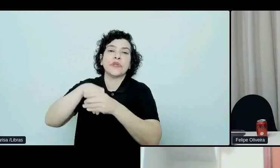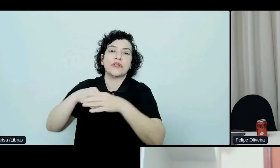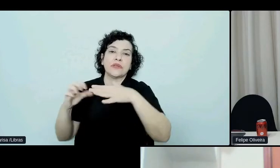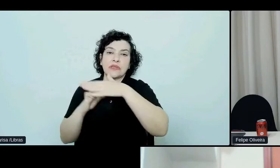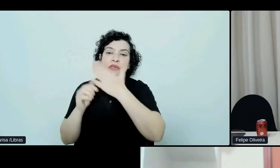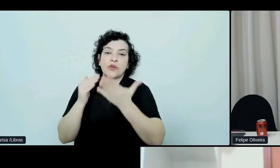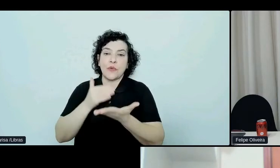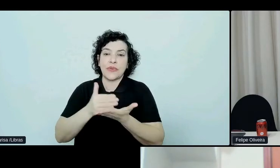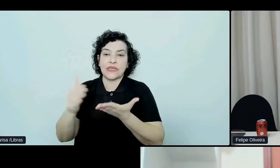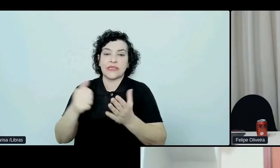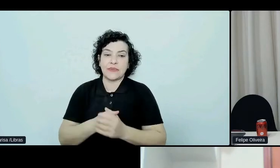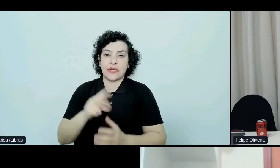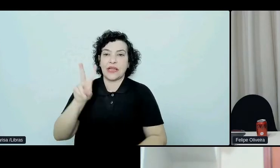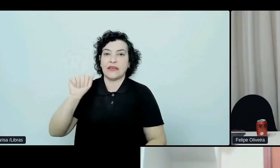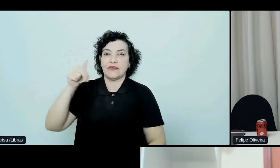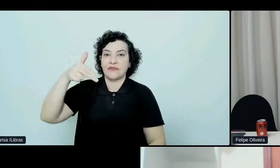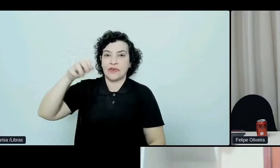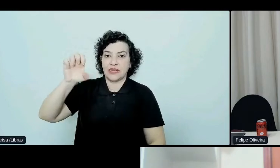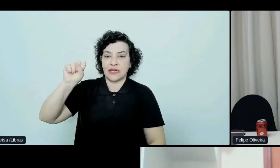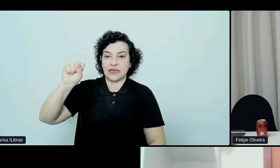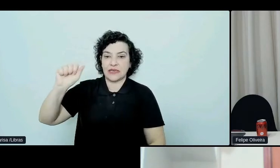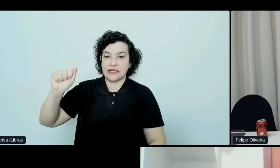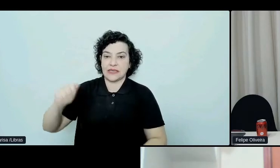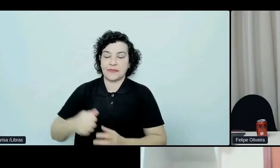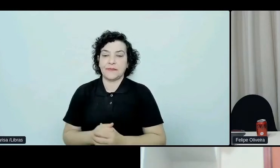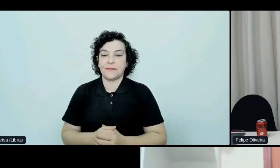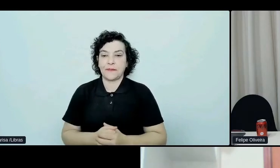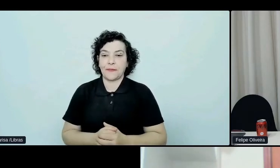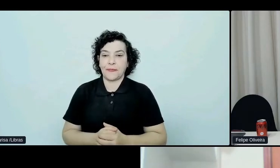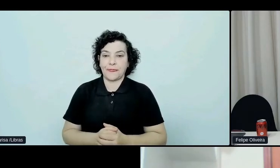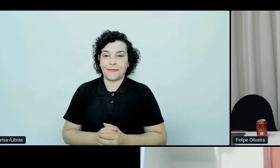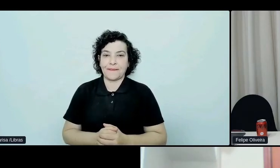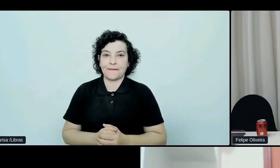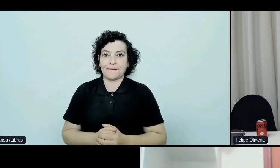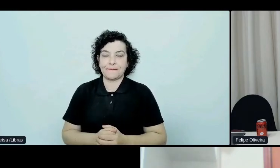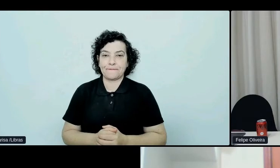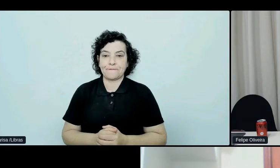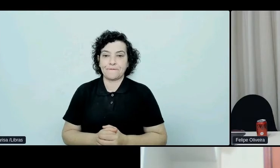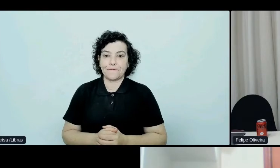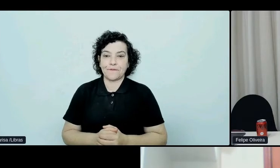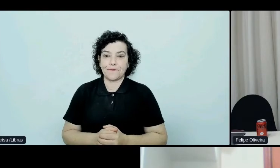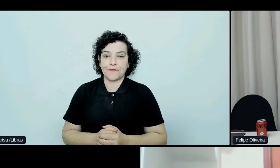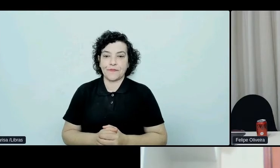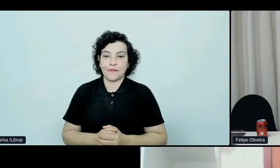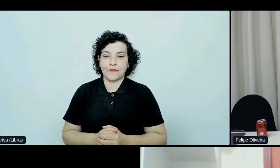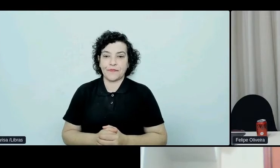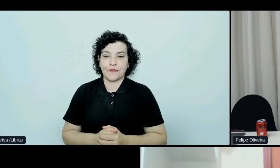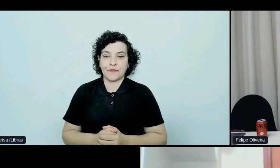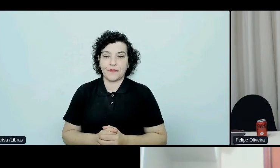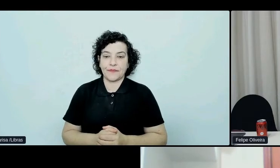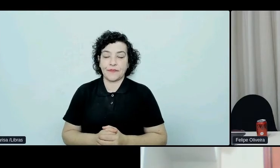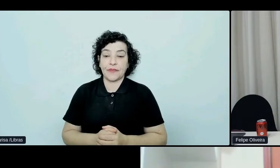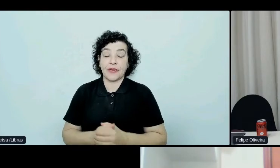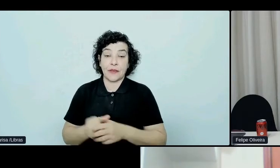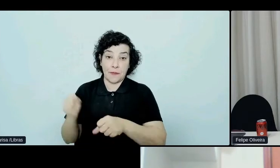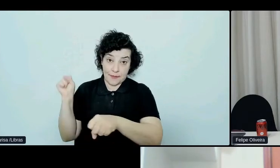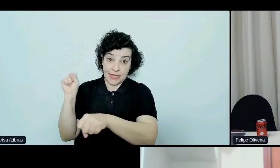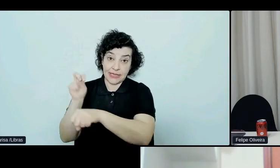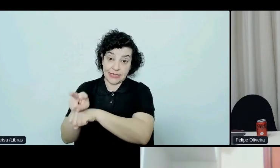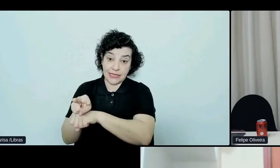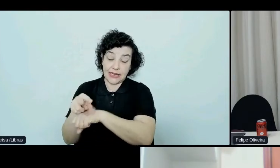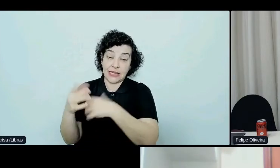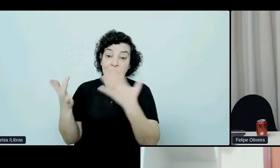tarefa ou alguma coisa desse tipo. Quão segura ela vai se sentir, né, de ainda estar naquela empresa? Então, que dica vocês dariam para esse profissional conseguir entrar e se